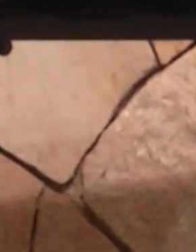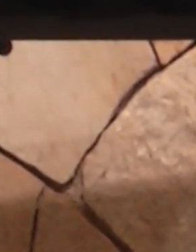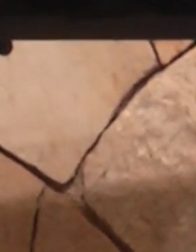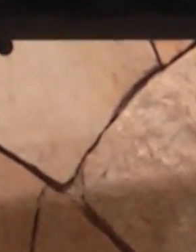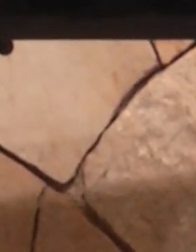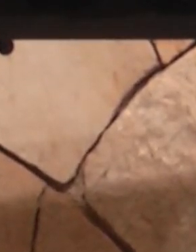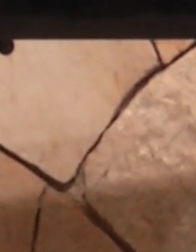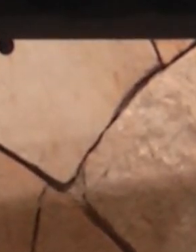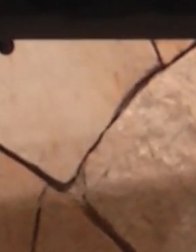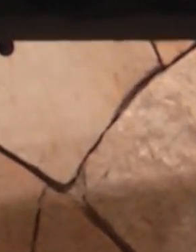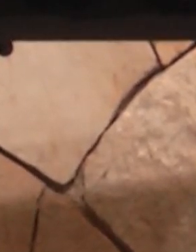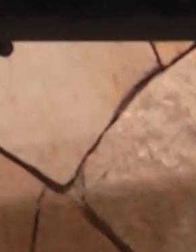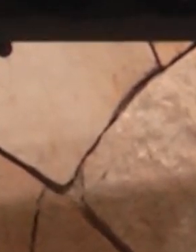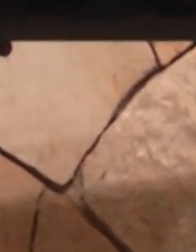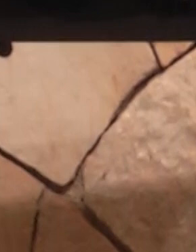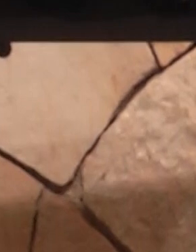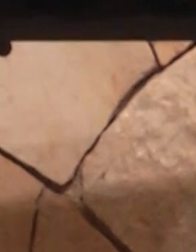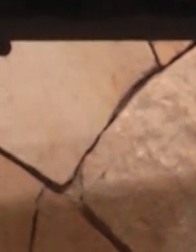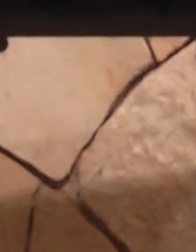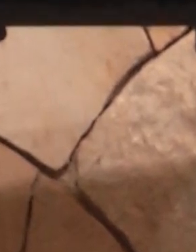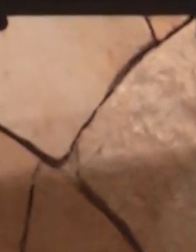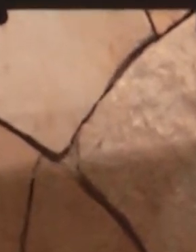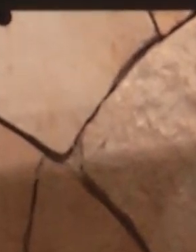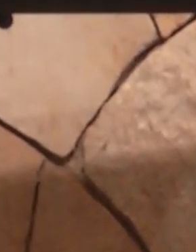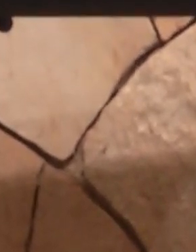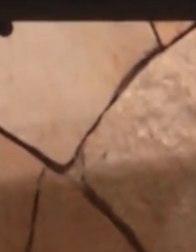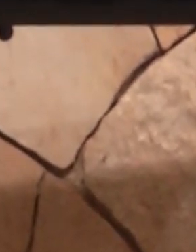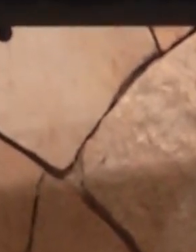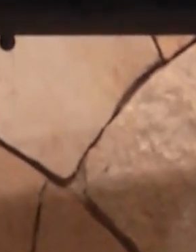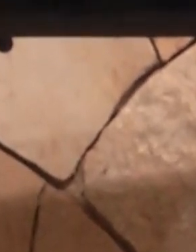Gálatas 20 fala que